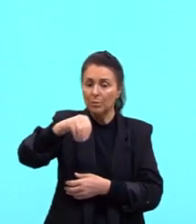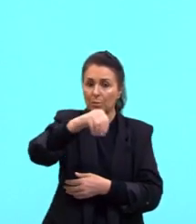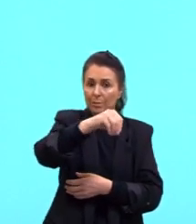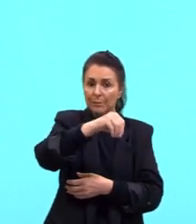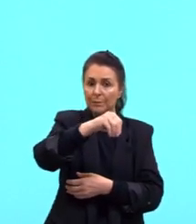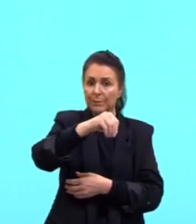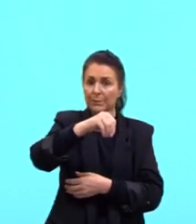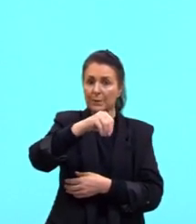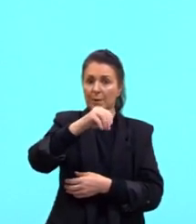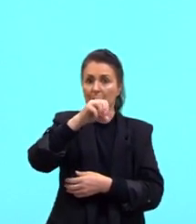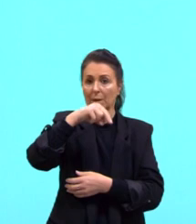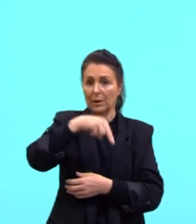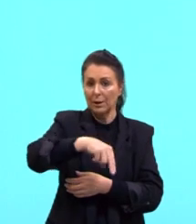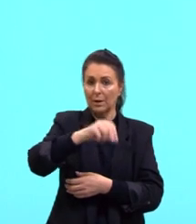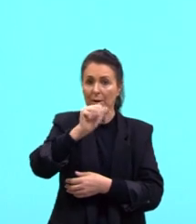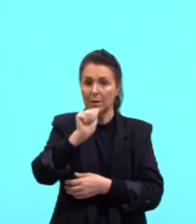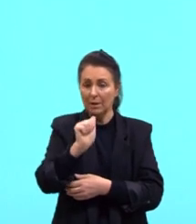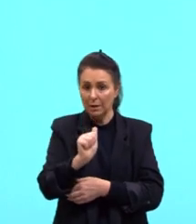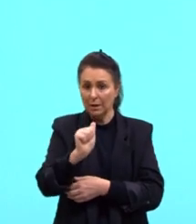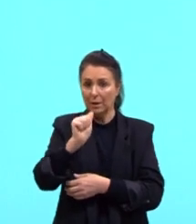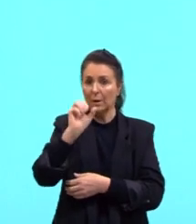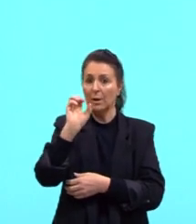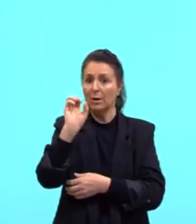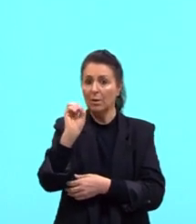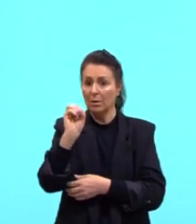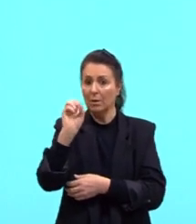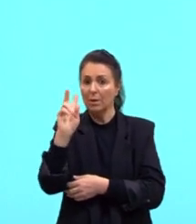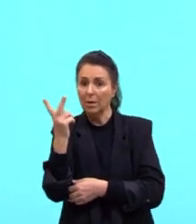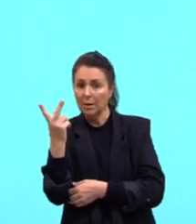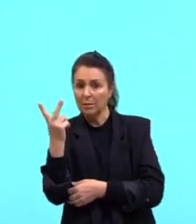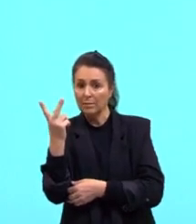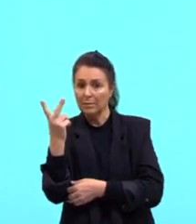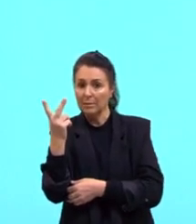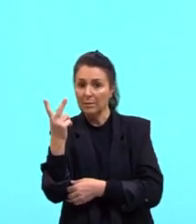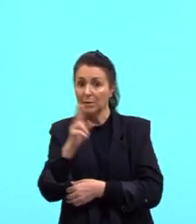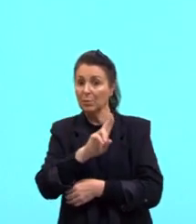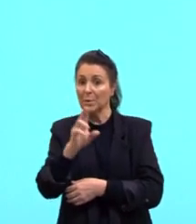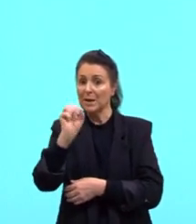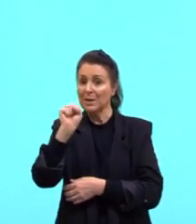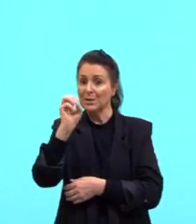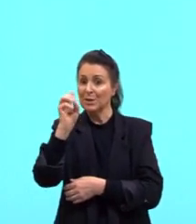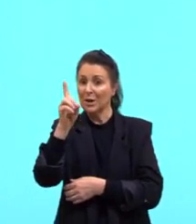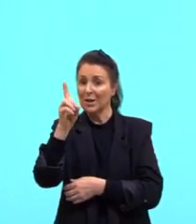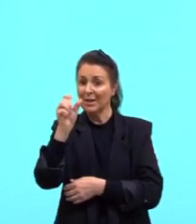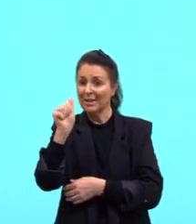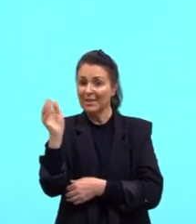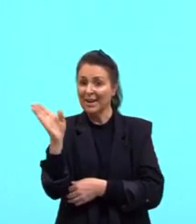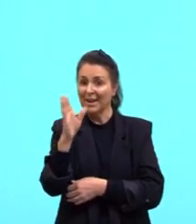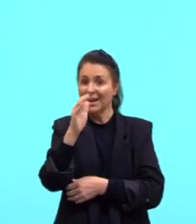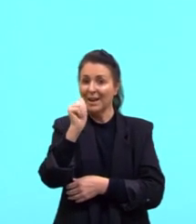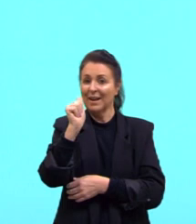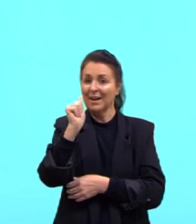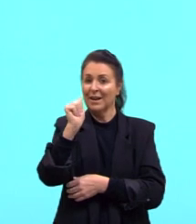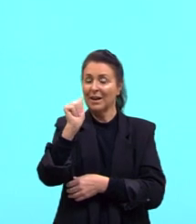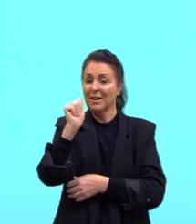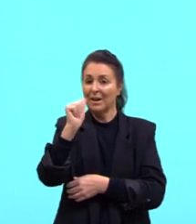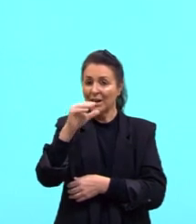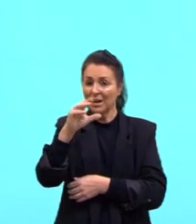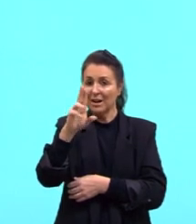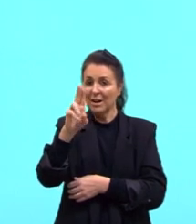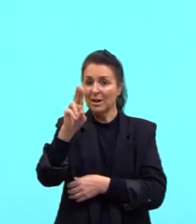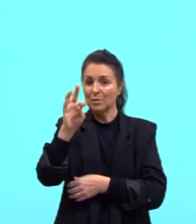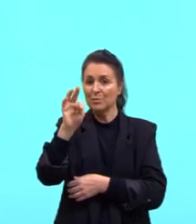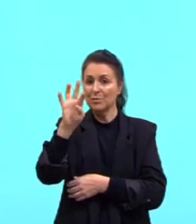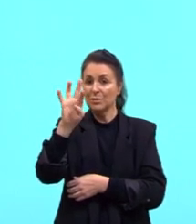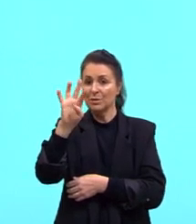NH que a gente sabe que é a nossa soda cáustica né famosa da caixa que todo mundo já deve ter visto e